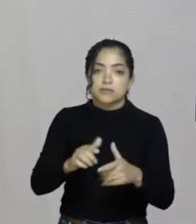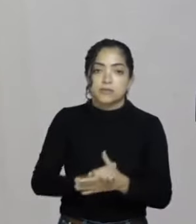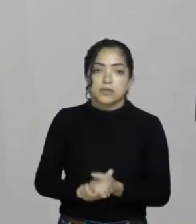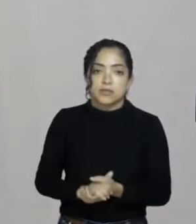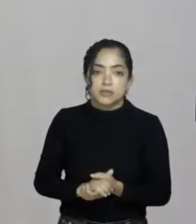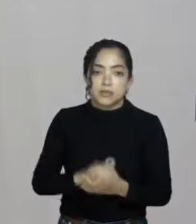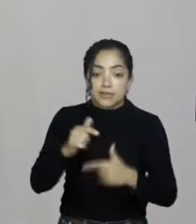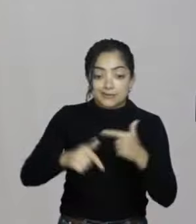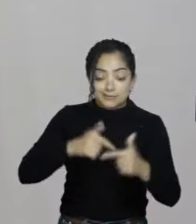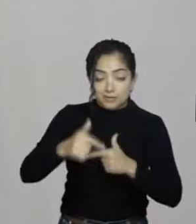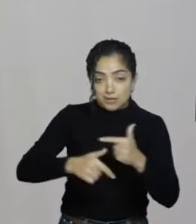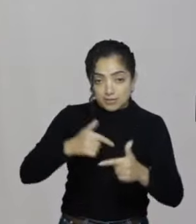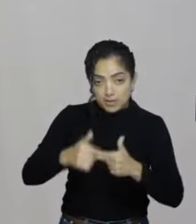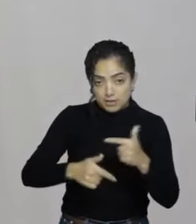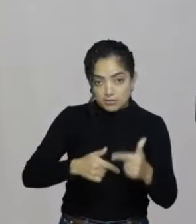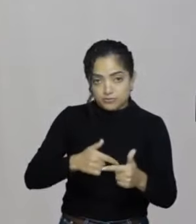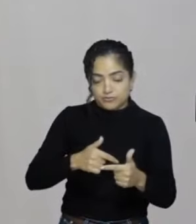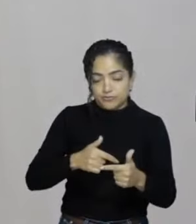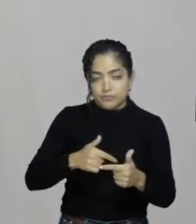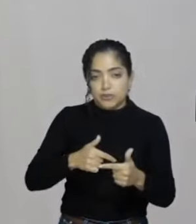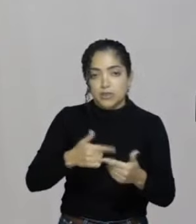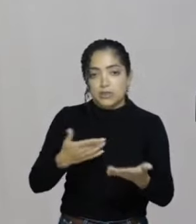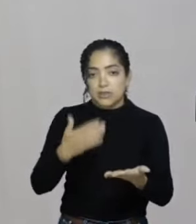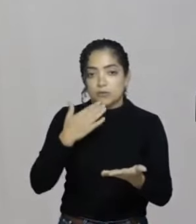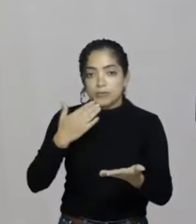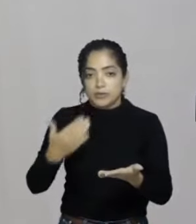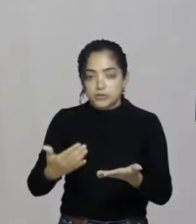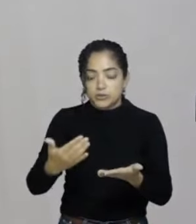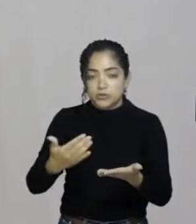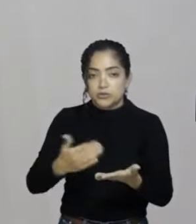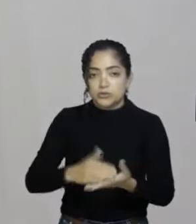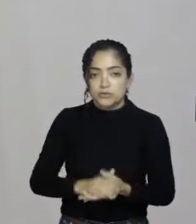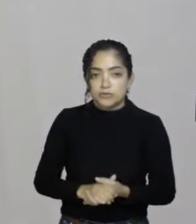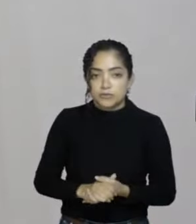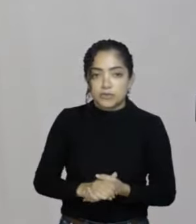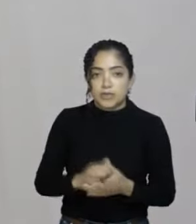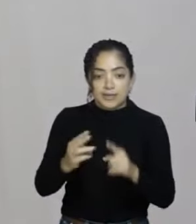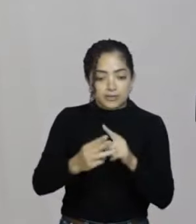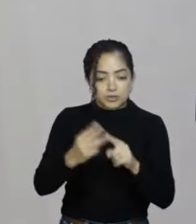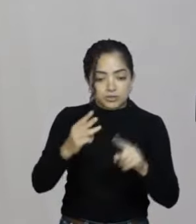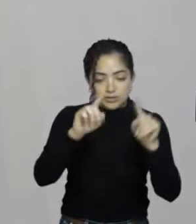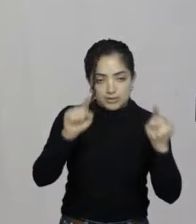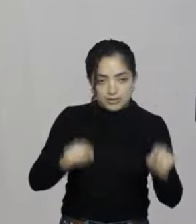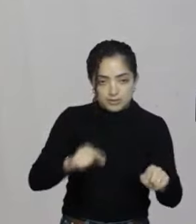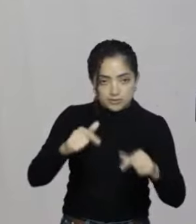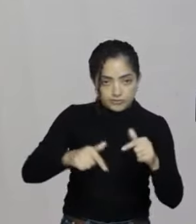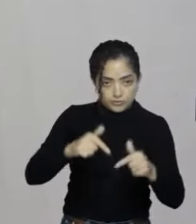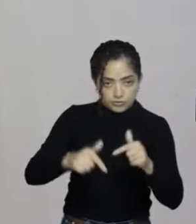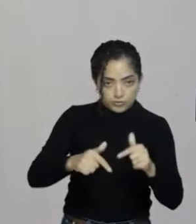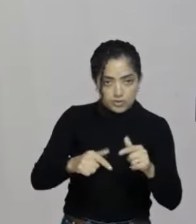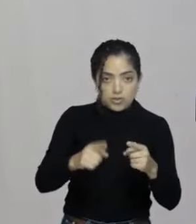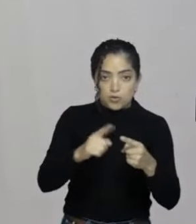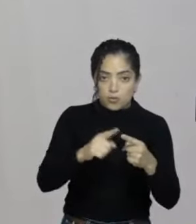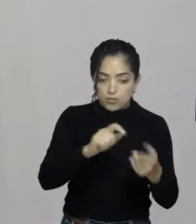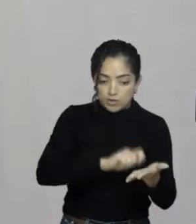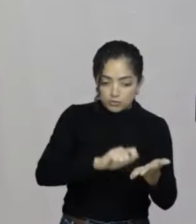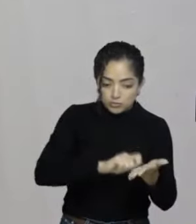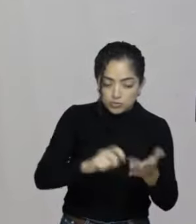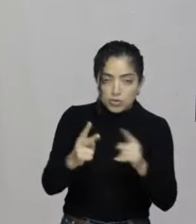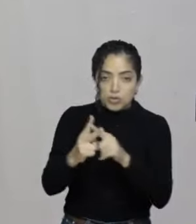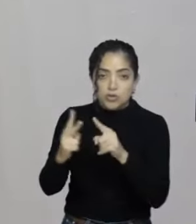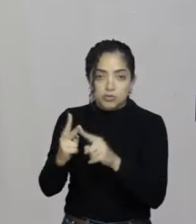de crime e a solicitação é de três funcionários a escrivã e dois agentes